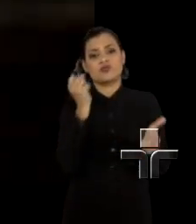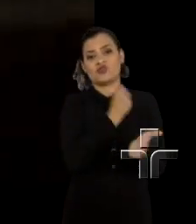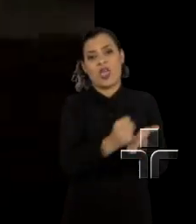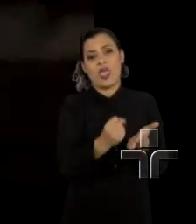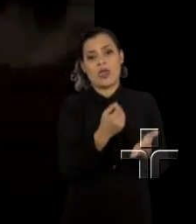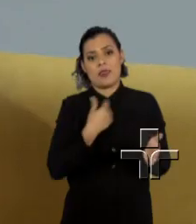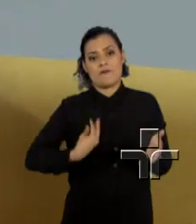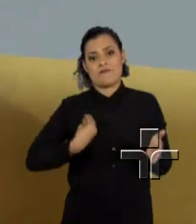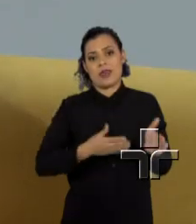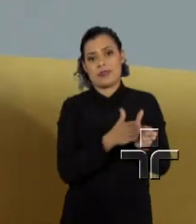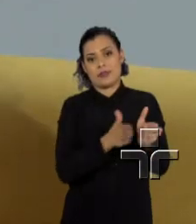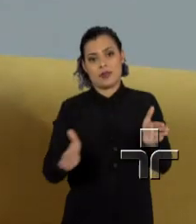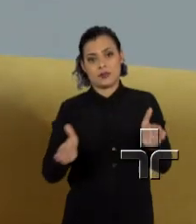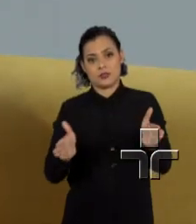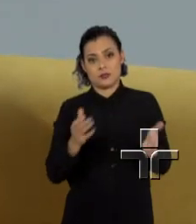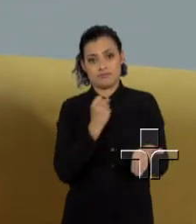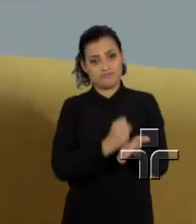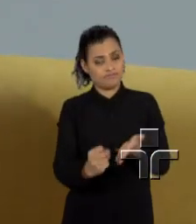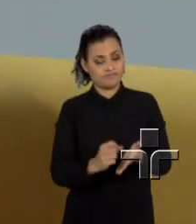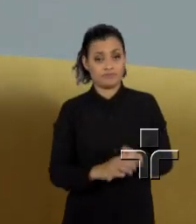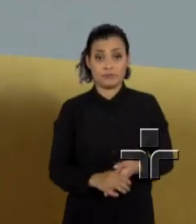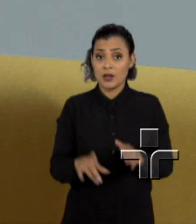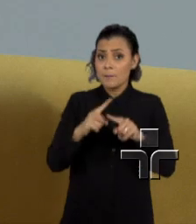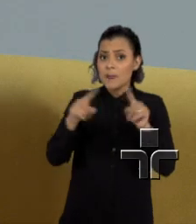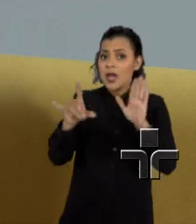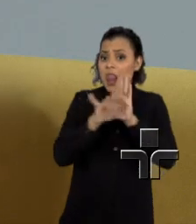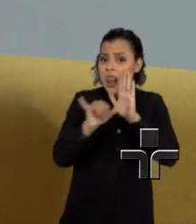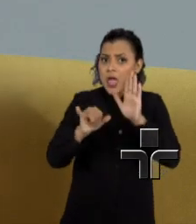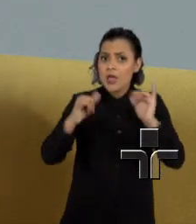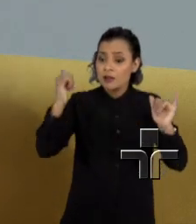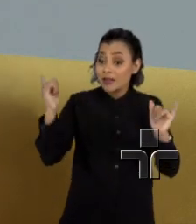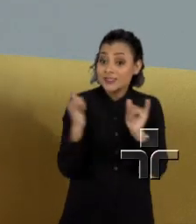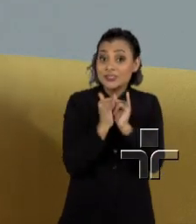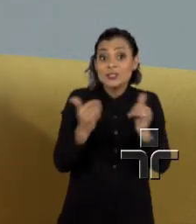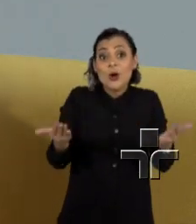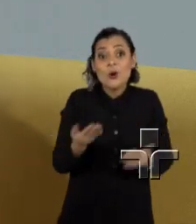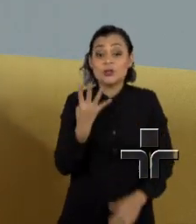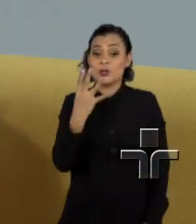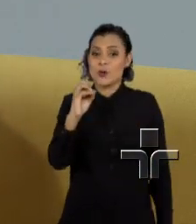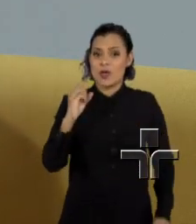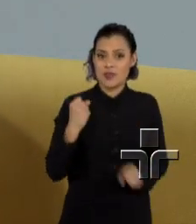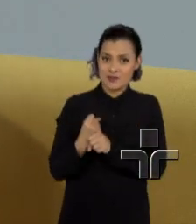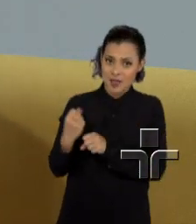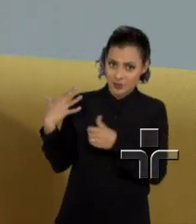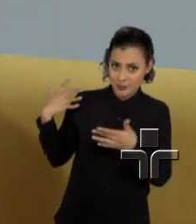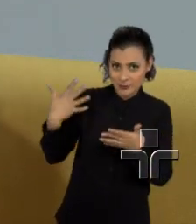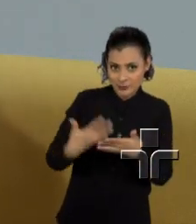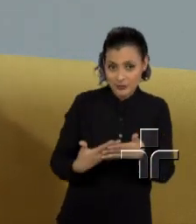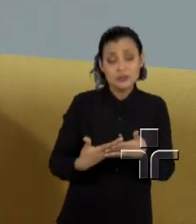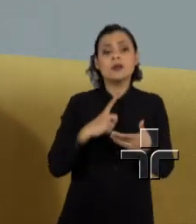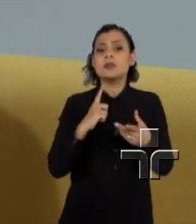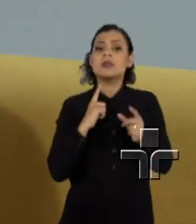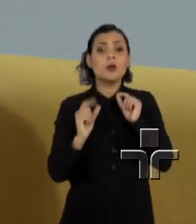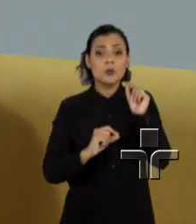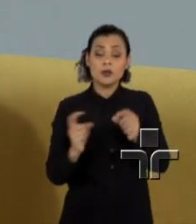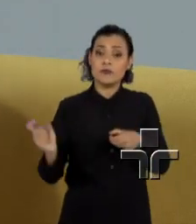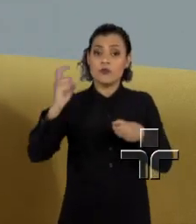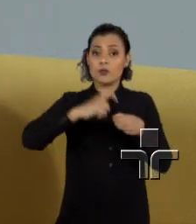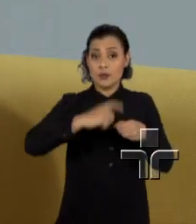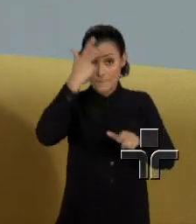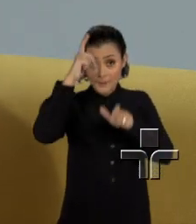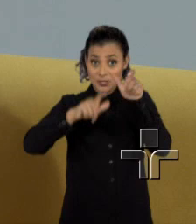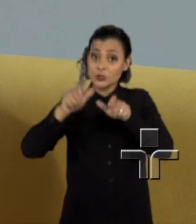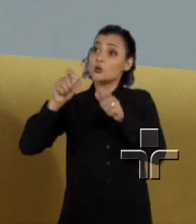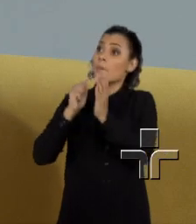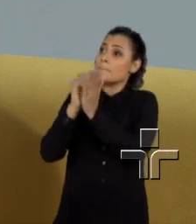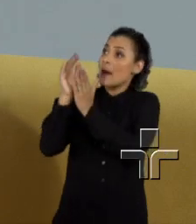prescrito. A lei de anistia completa hoje 40 anos. Ela permitiu a volta de exilados políticos